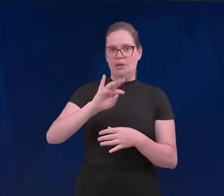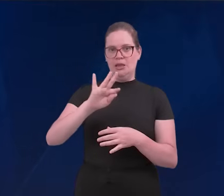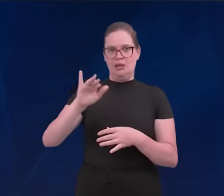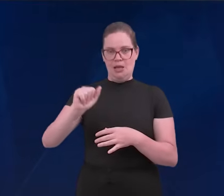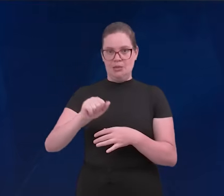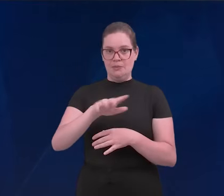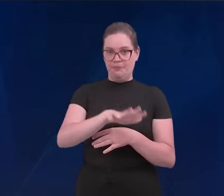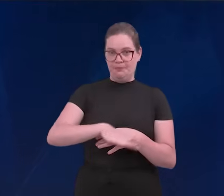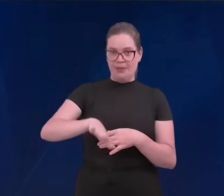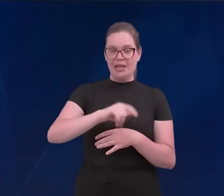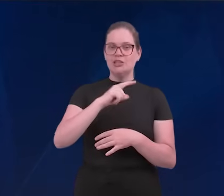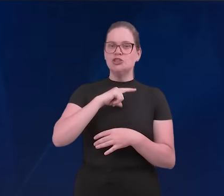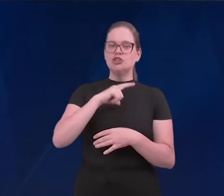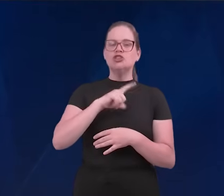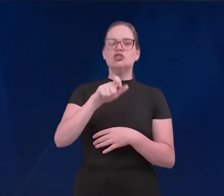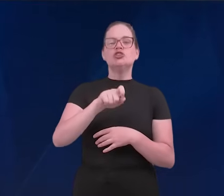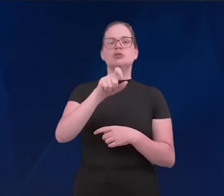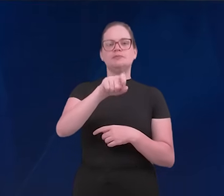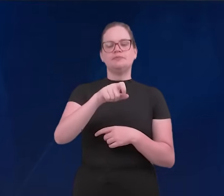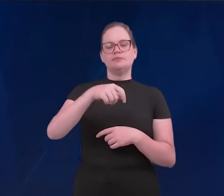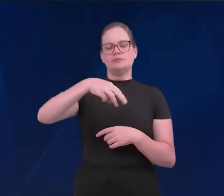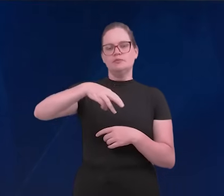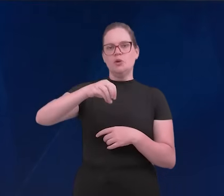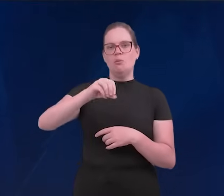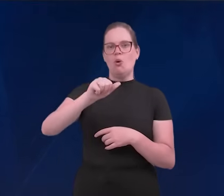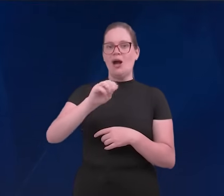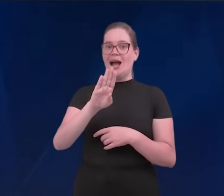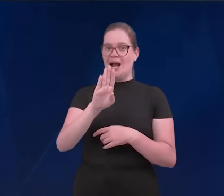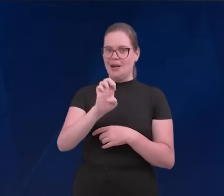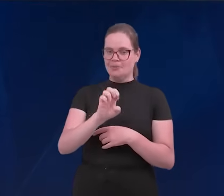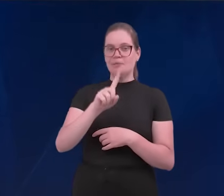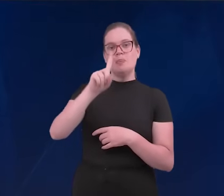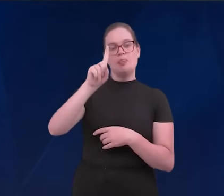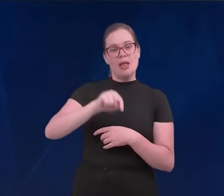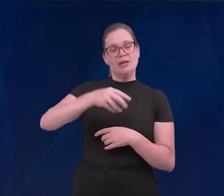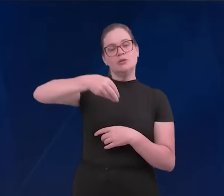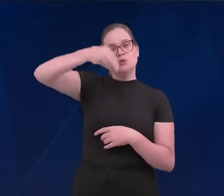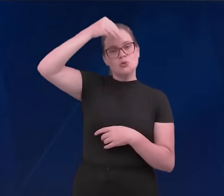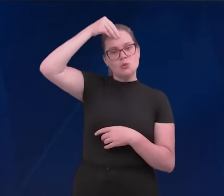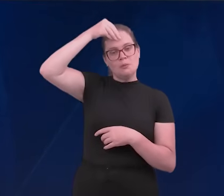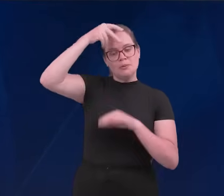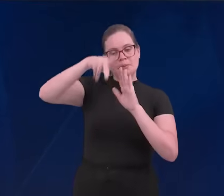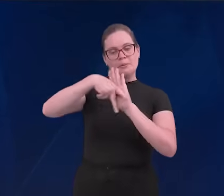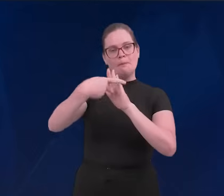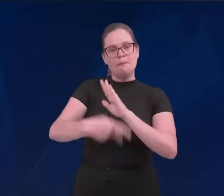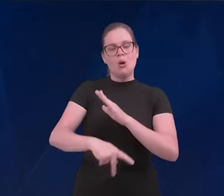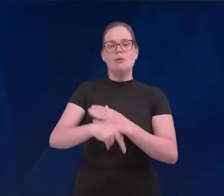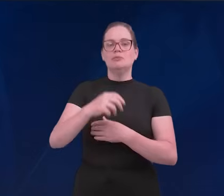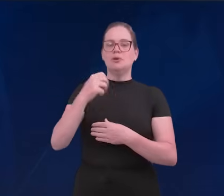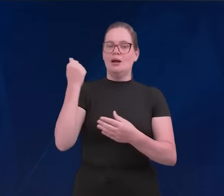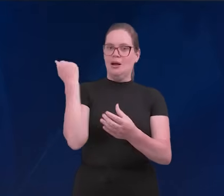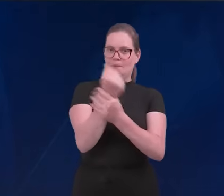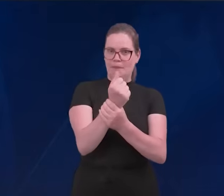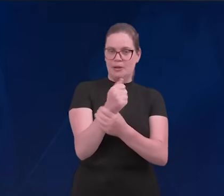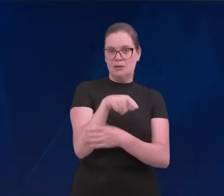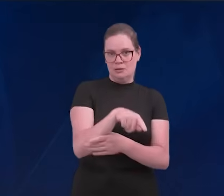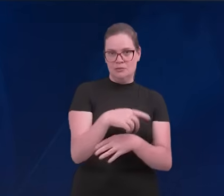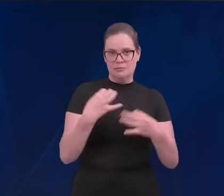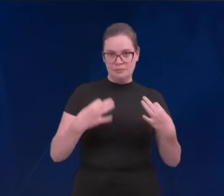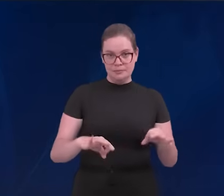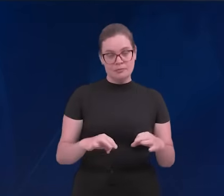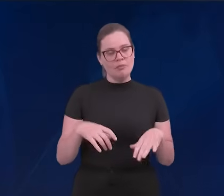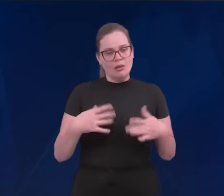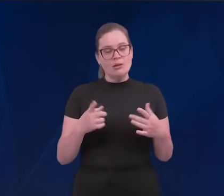Moabe, filho de Ló, sobrinho de Abraão, que por sua vez era avô